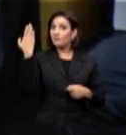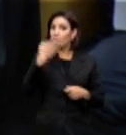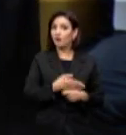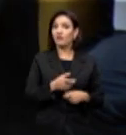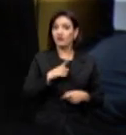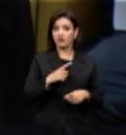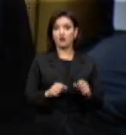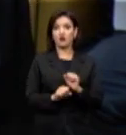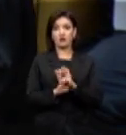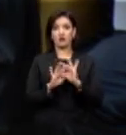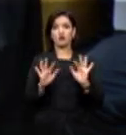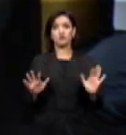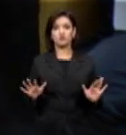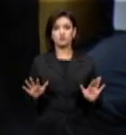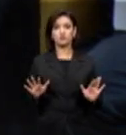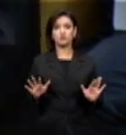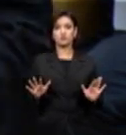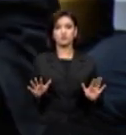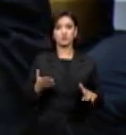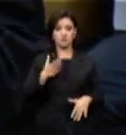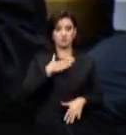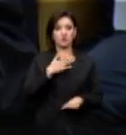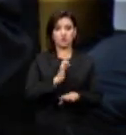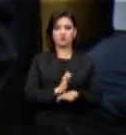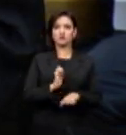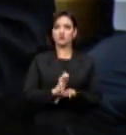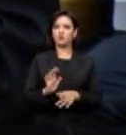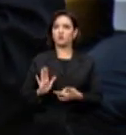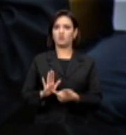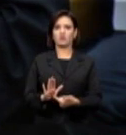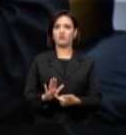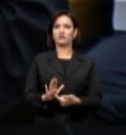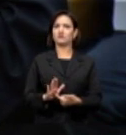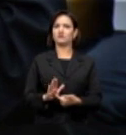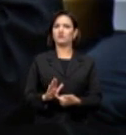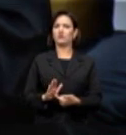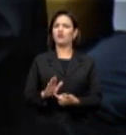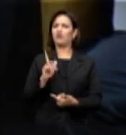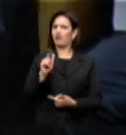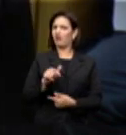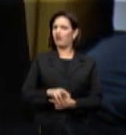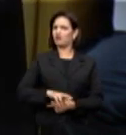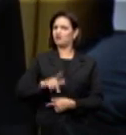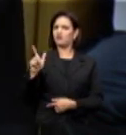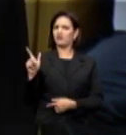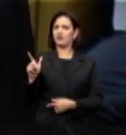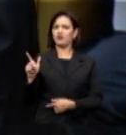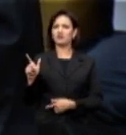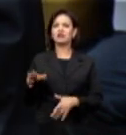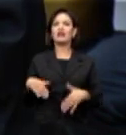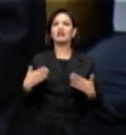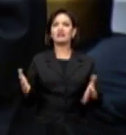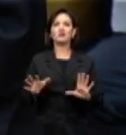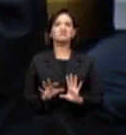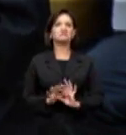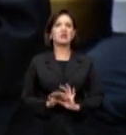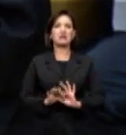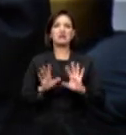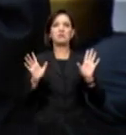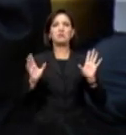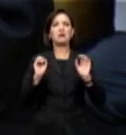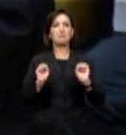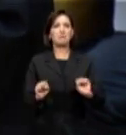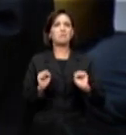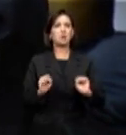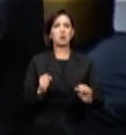caso do Estado do Pará, eu trago a vocês que ela demanda muito investimento. Então, dar uma carta branca à